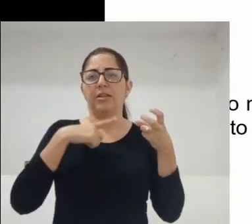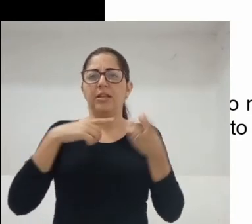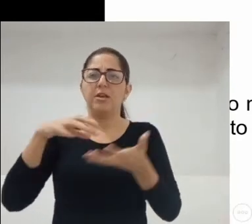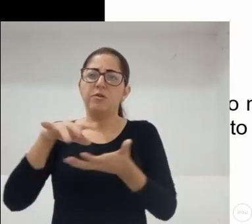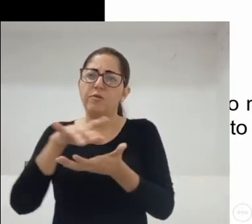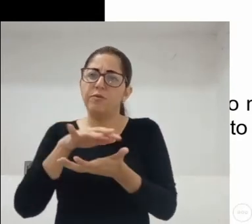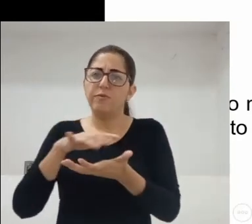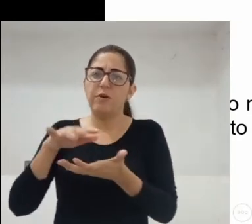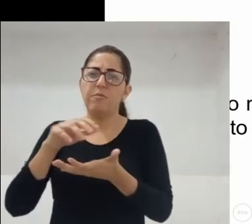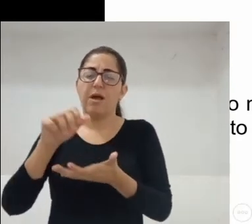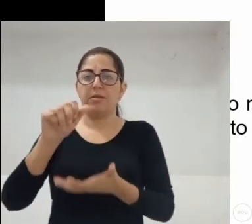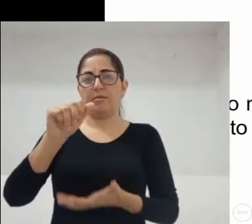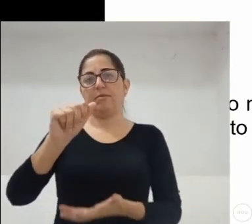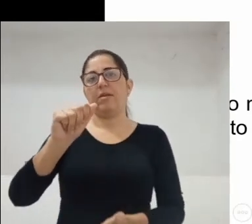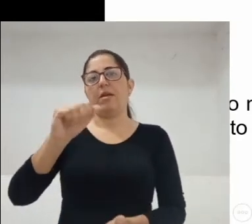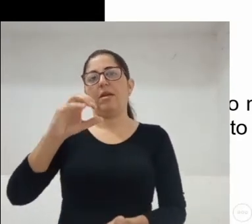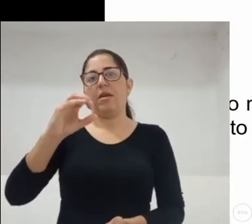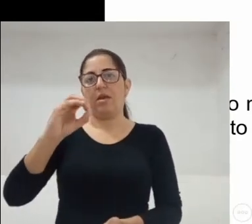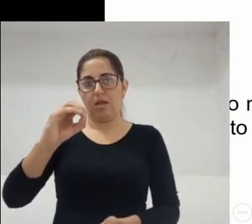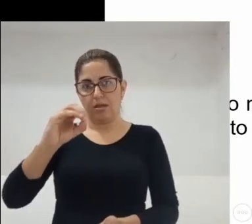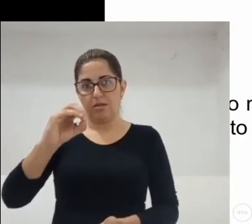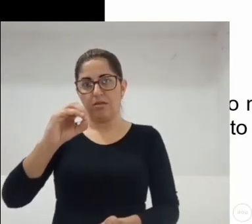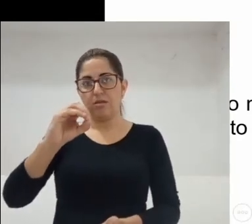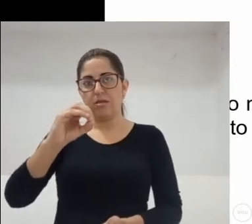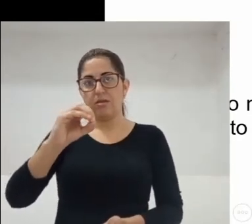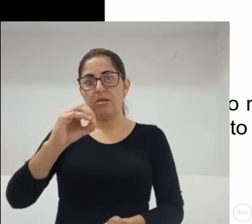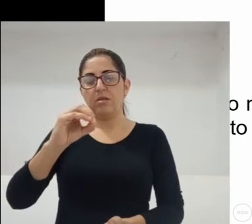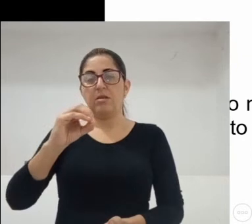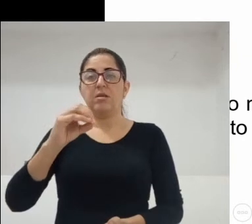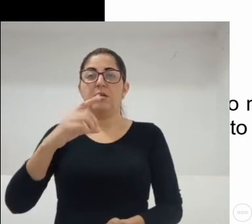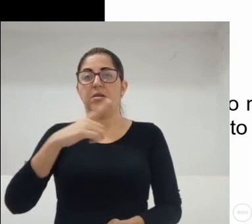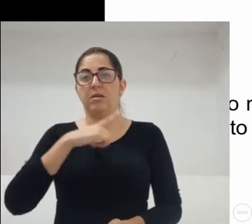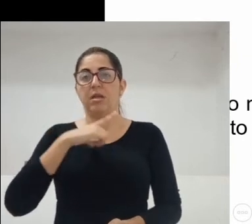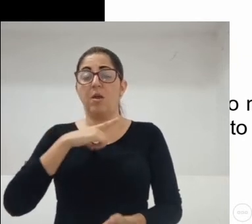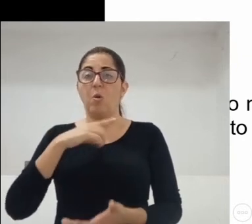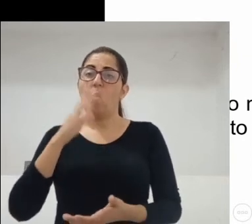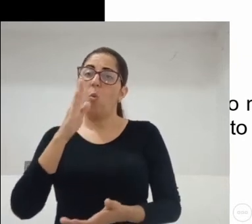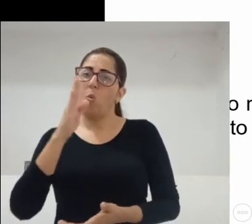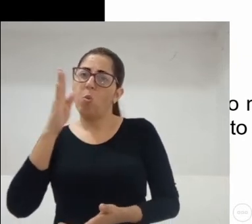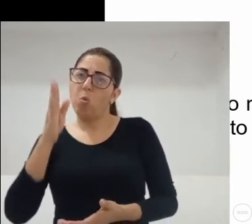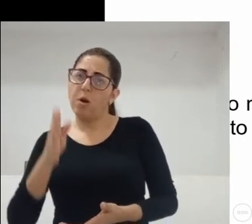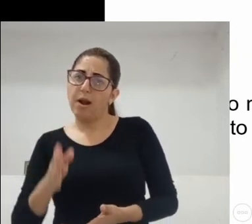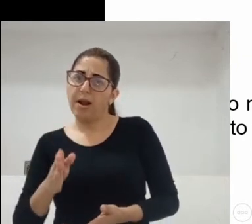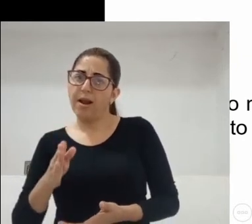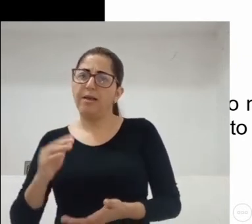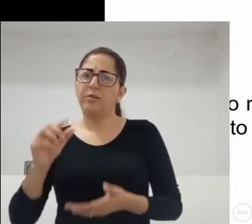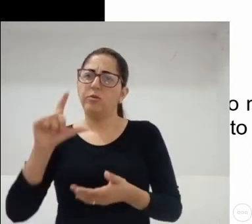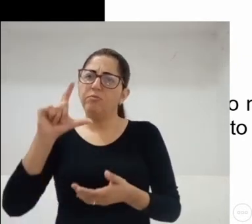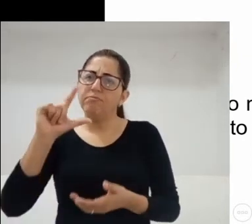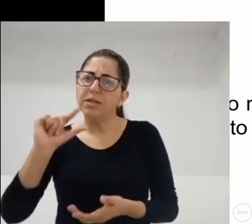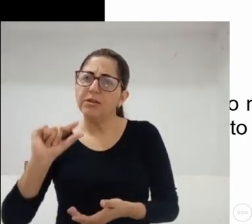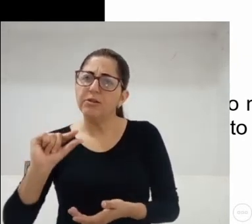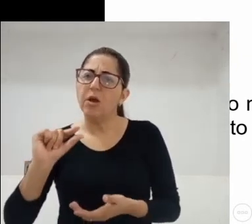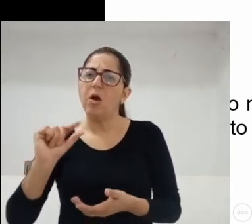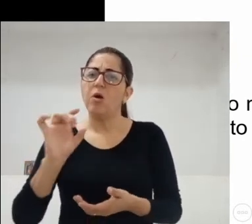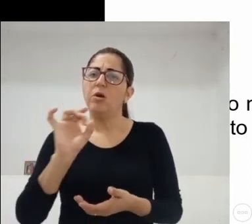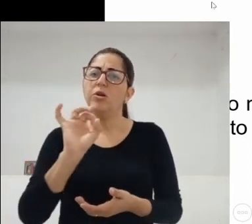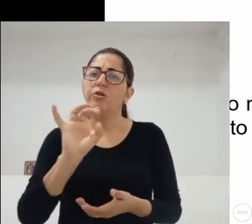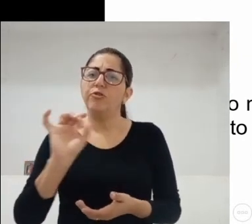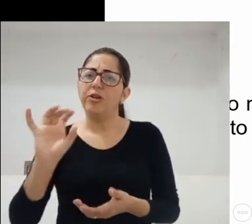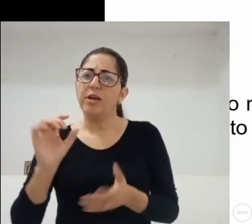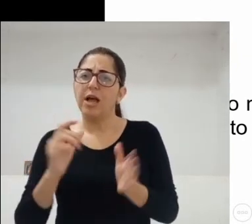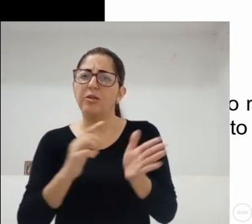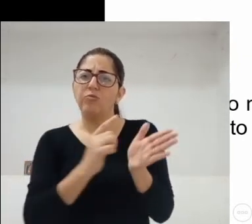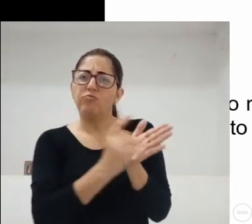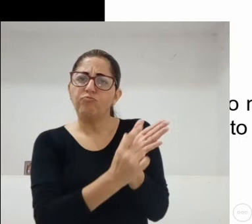Então, se a gente for observar aqui, partindo do formato A0, né, partindo do formato A0,